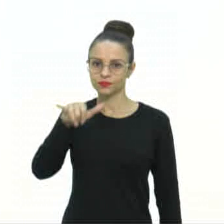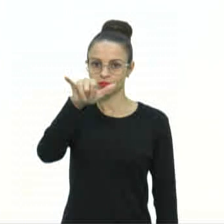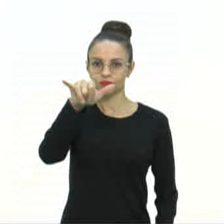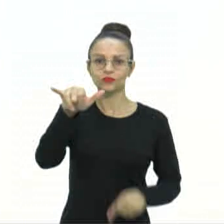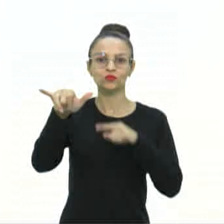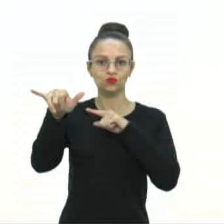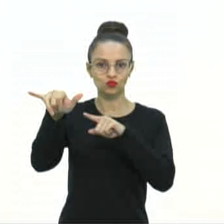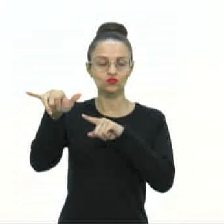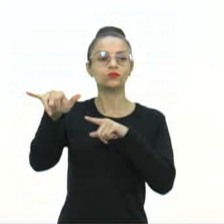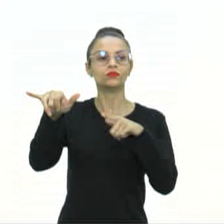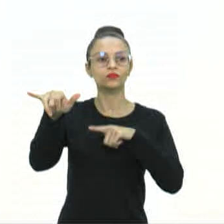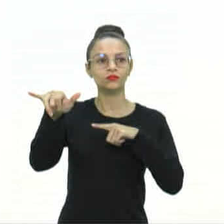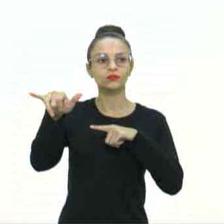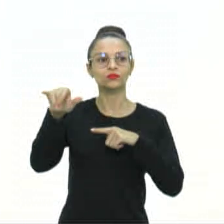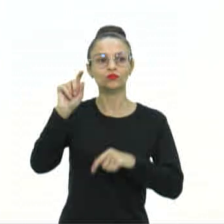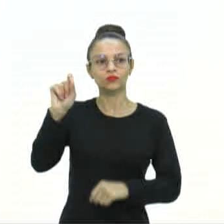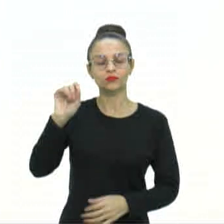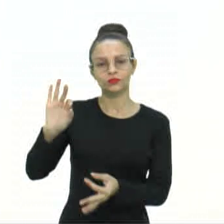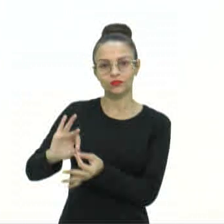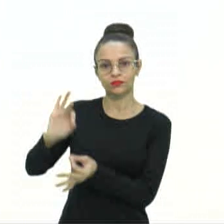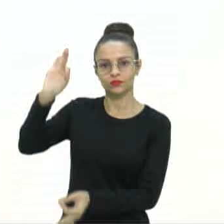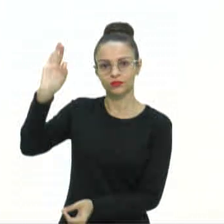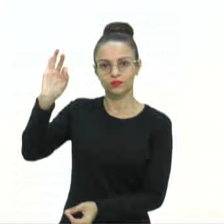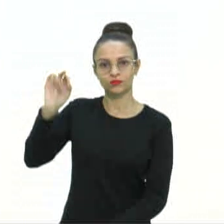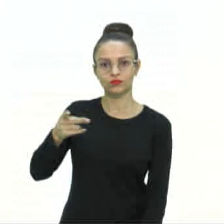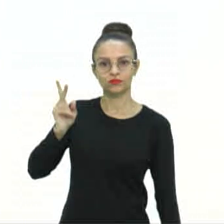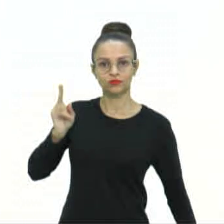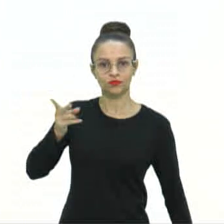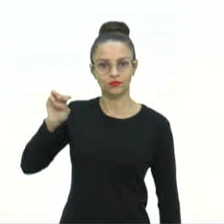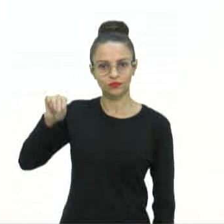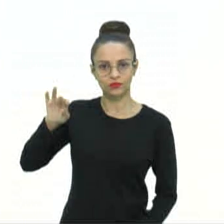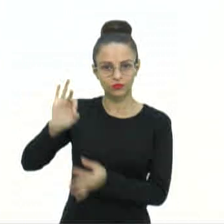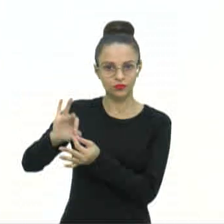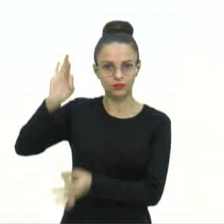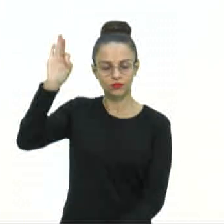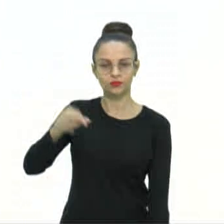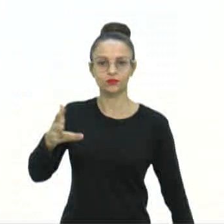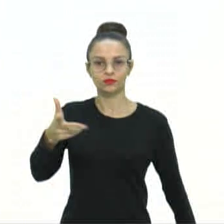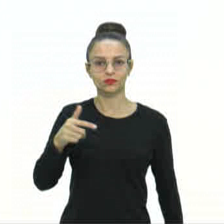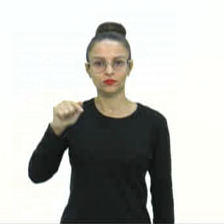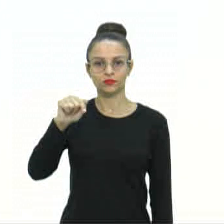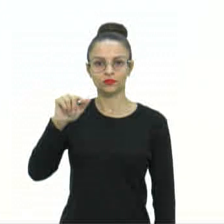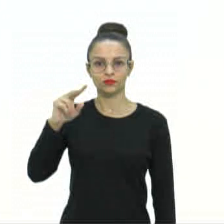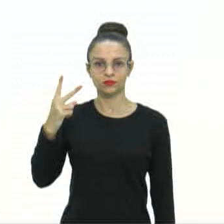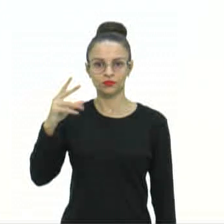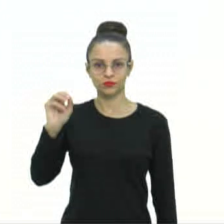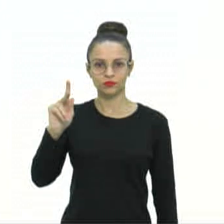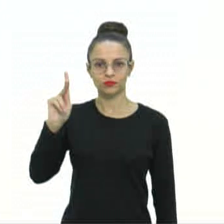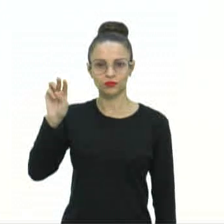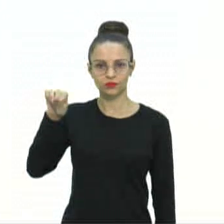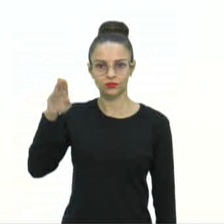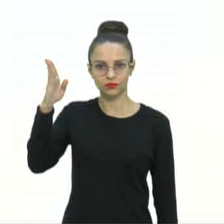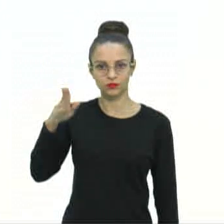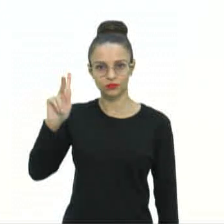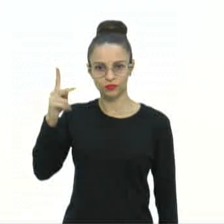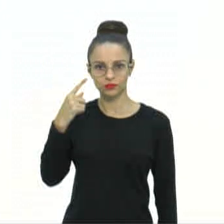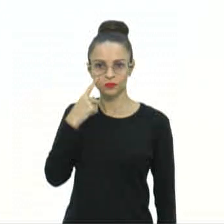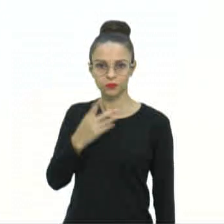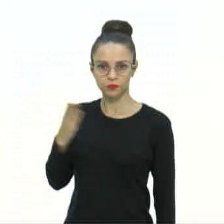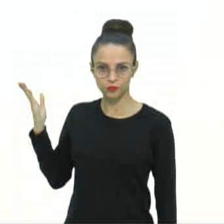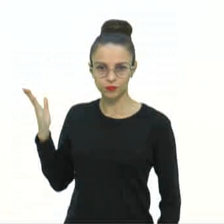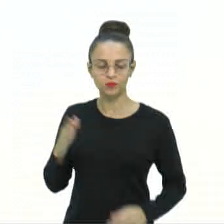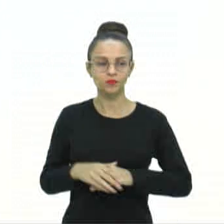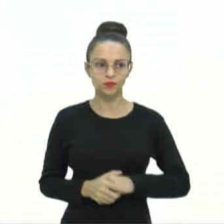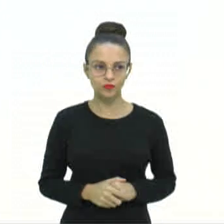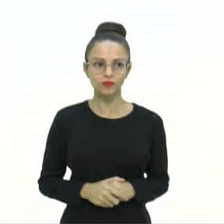se encontra a 2.000 metros de altitude e com velocidade de 720 km por hora, conforme indica o radar do